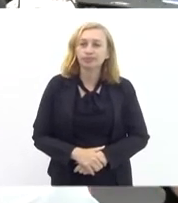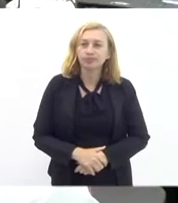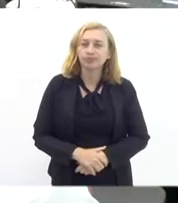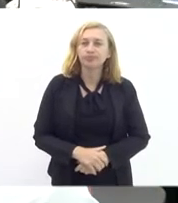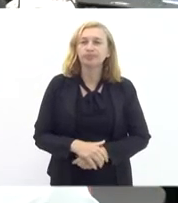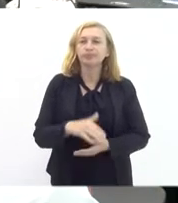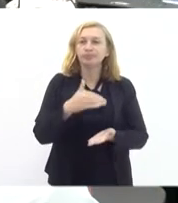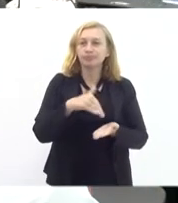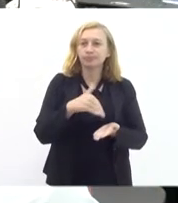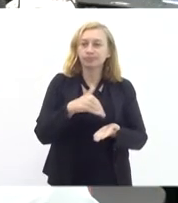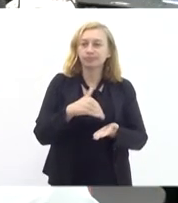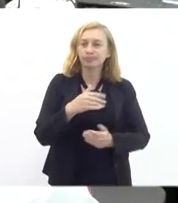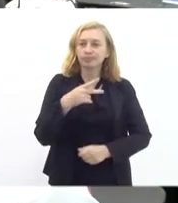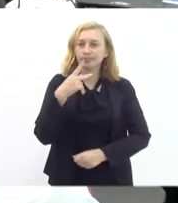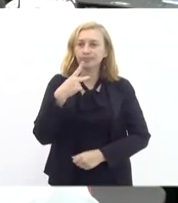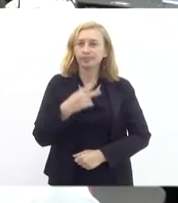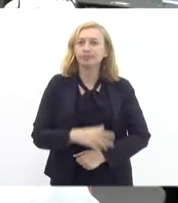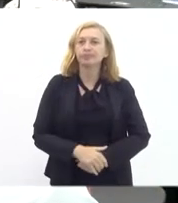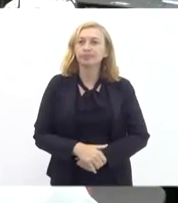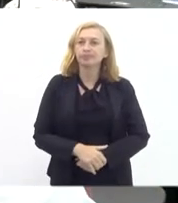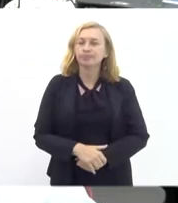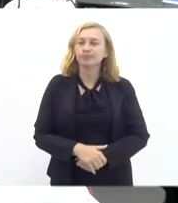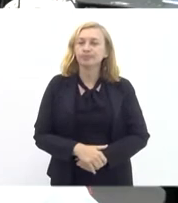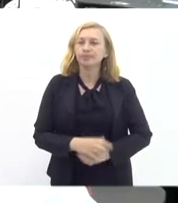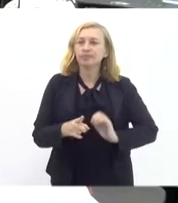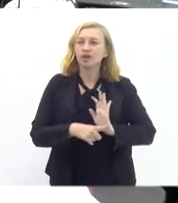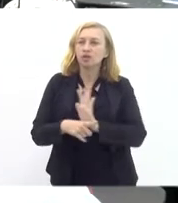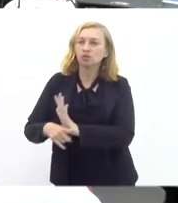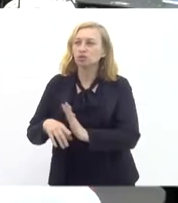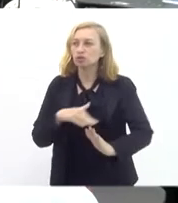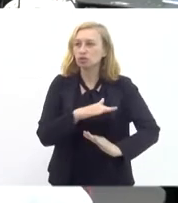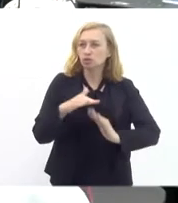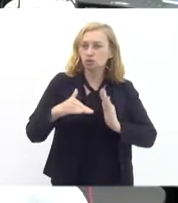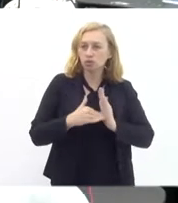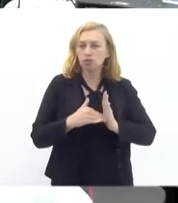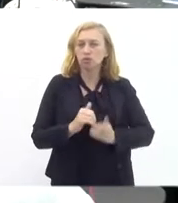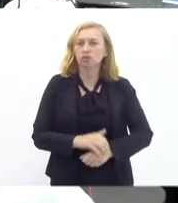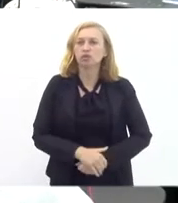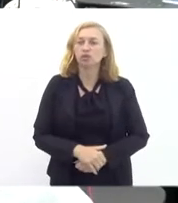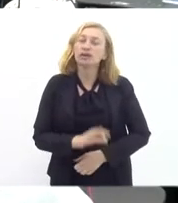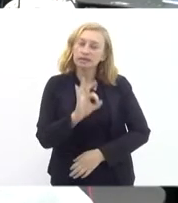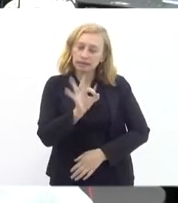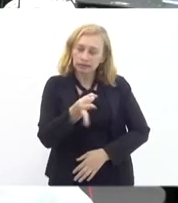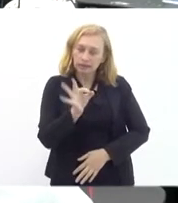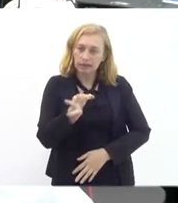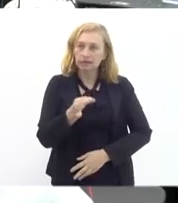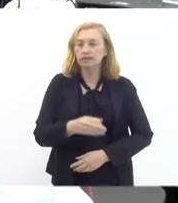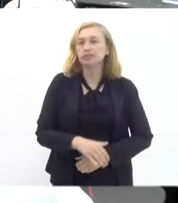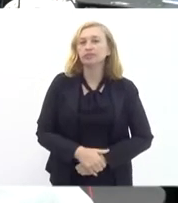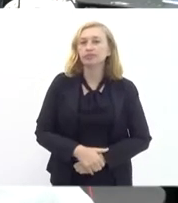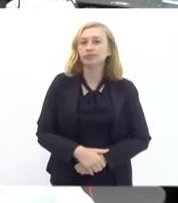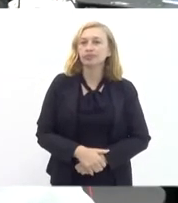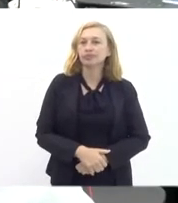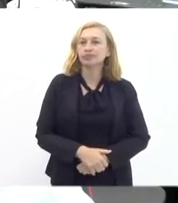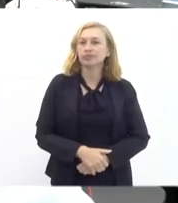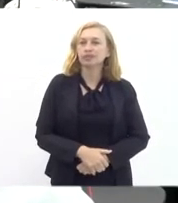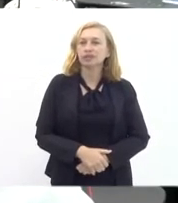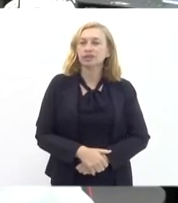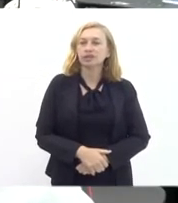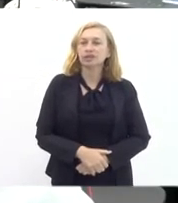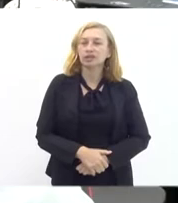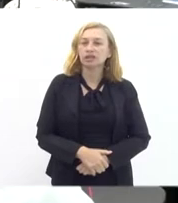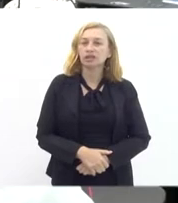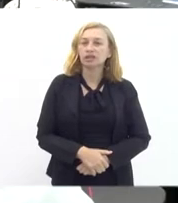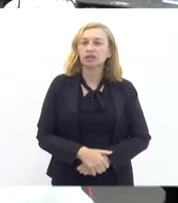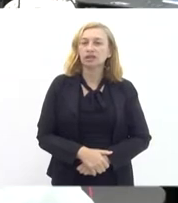secretário Vinícius Cordeiro, falou, da ajuda de todos, né? E eu tenho certeza que passa pela ideia do